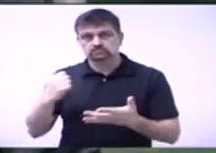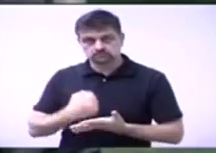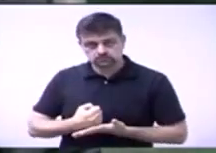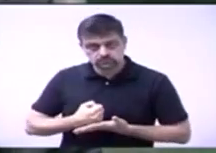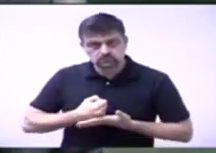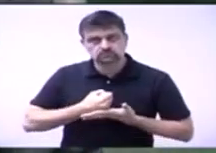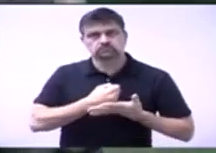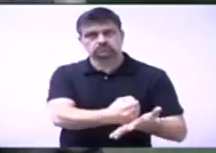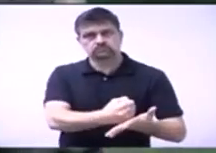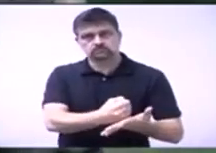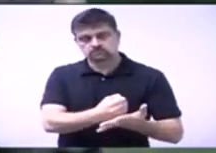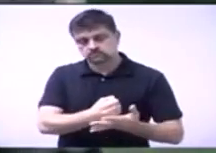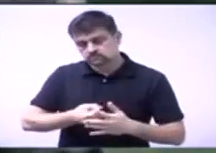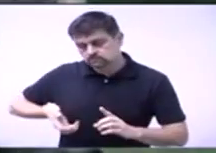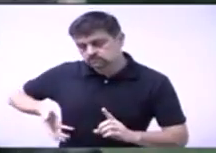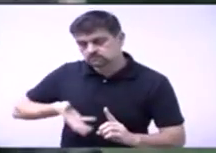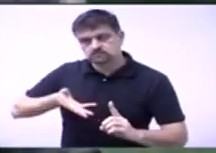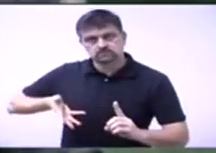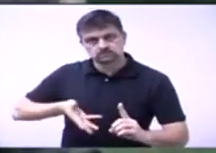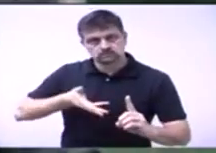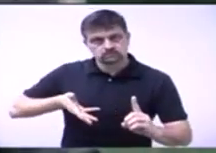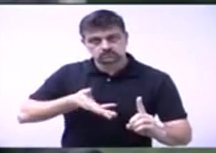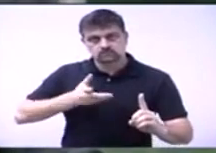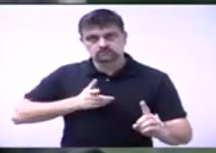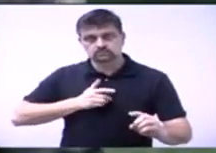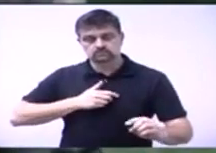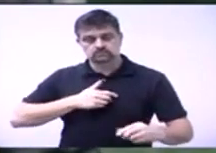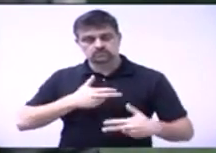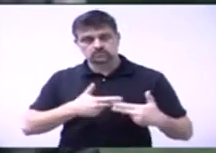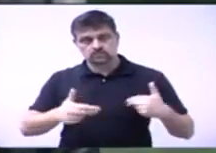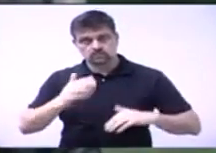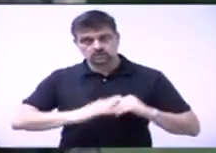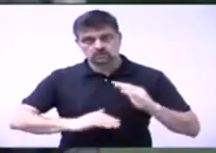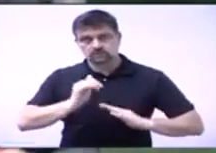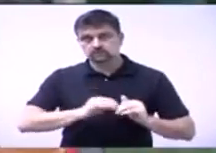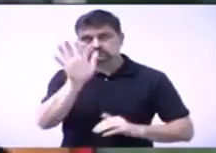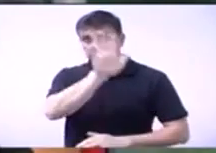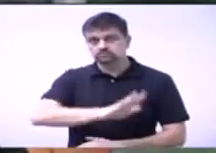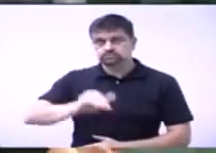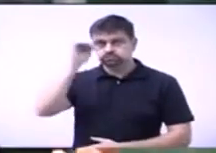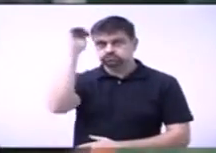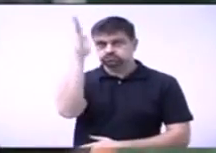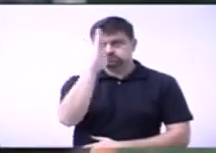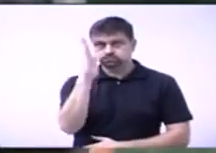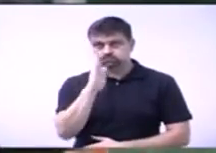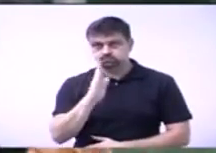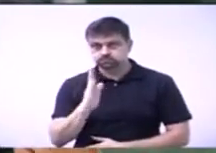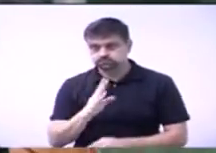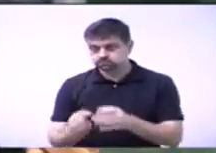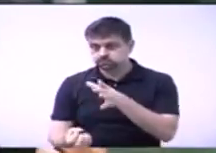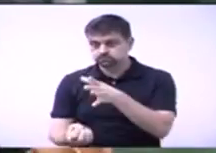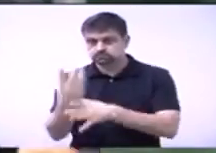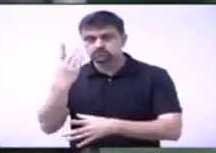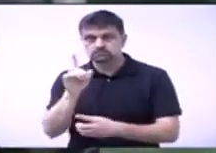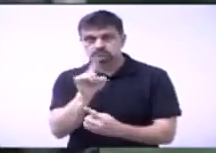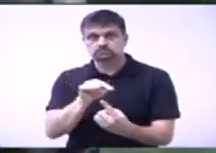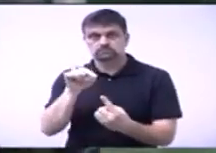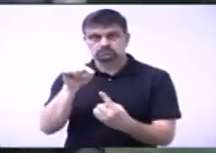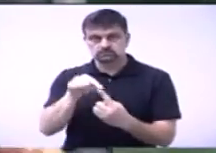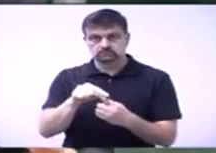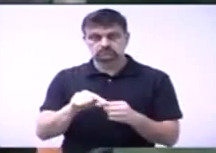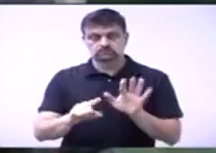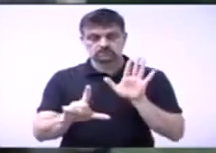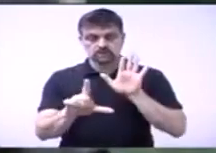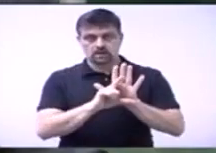apoiando algumas coisas que estão acontecendo em âmbito nacional, que desrespeita a